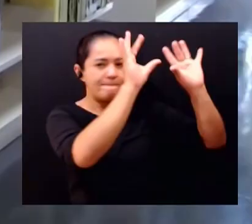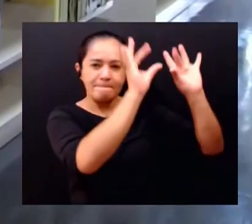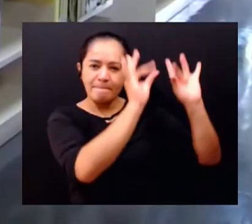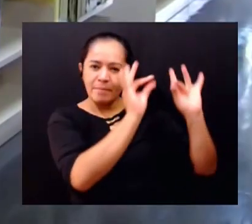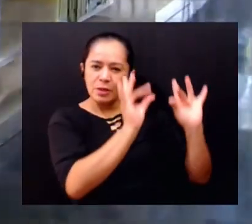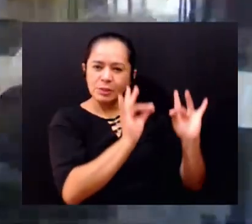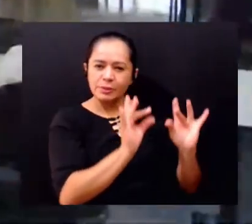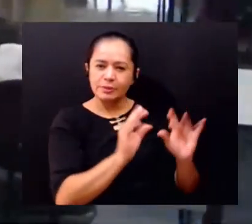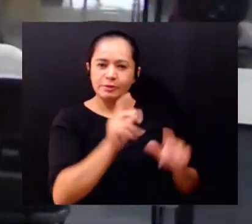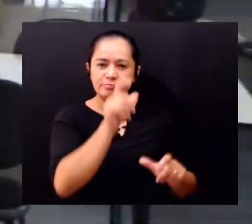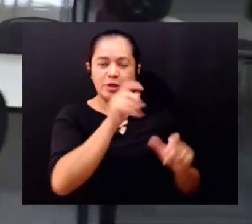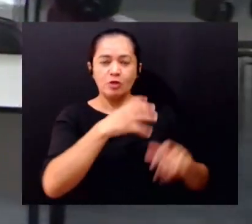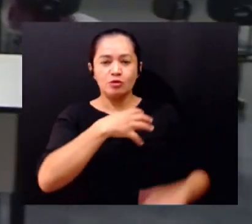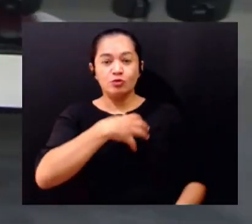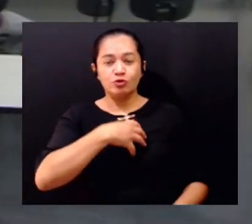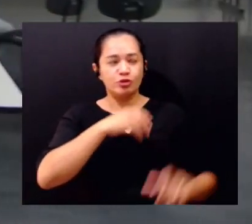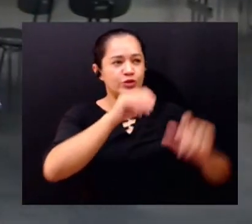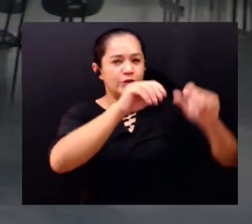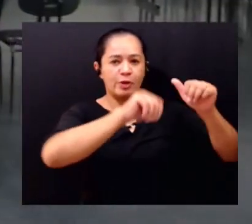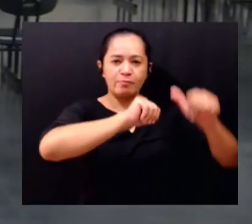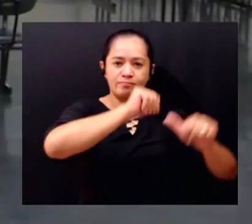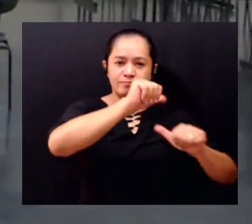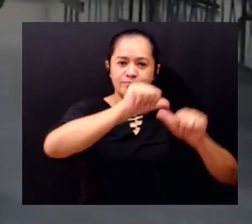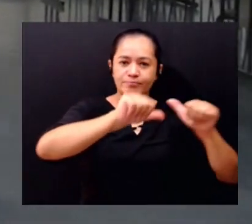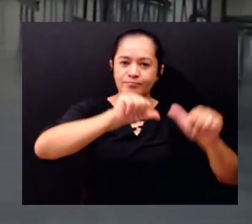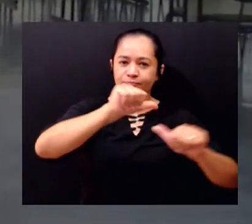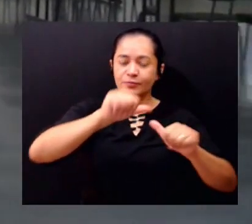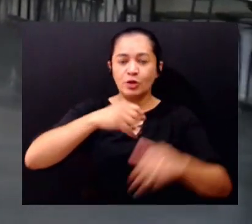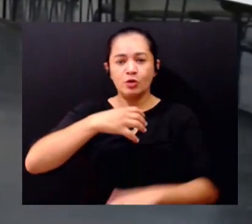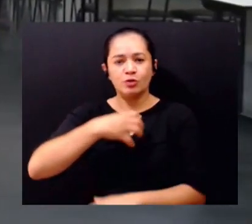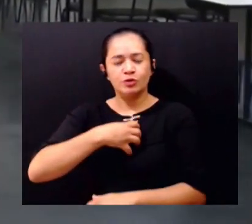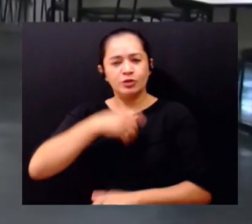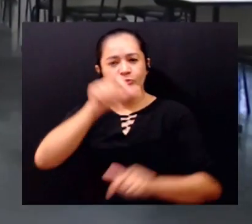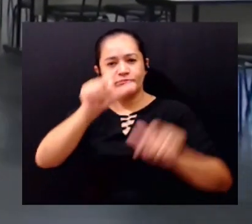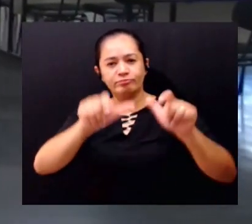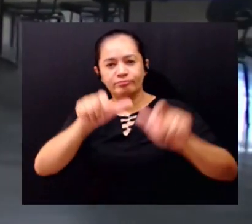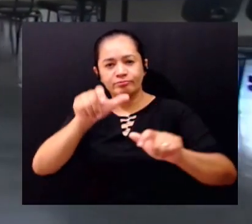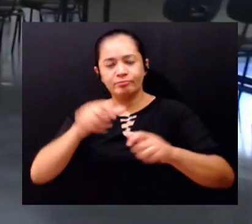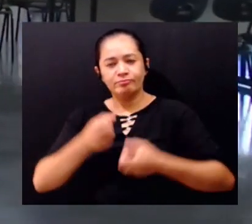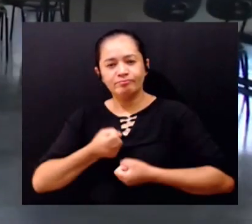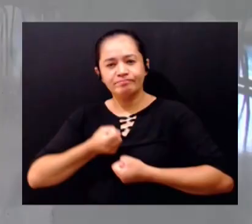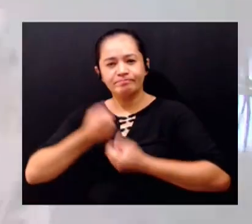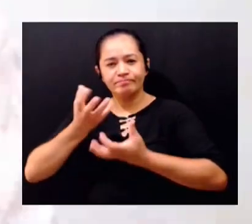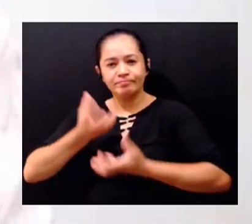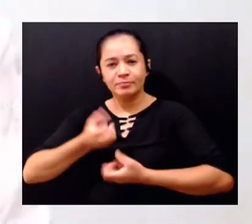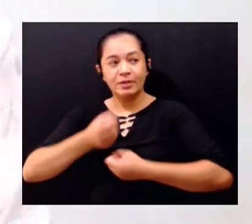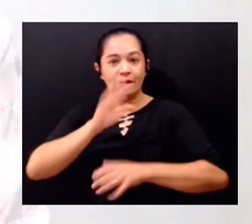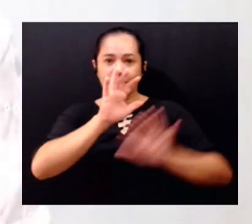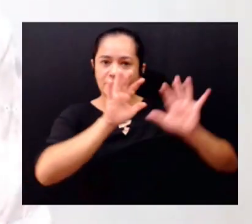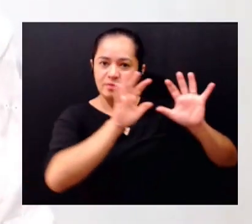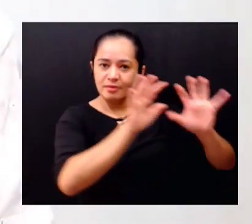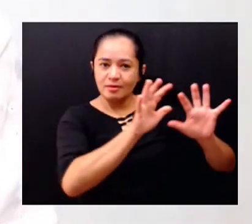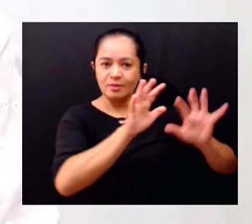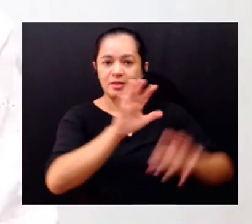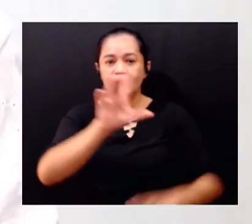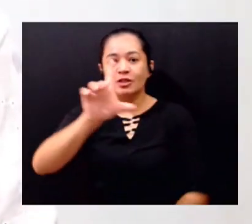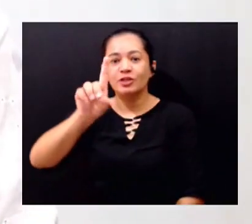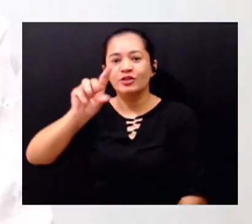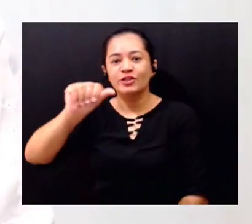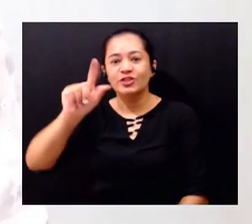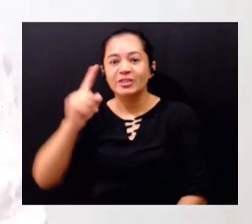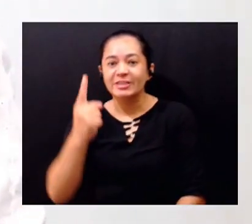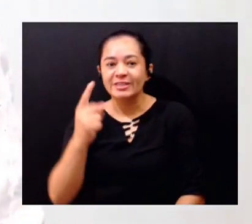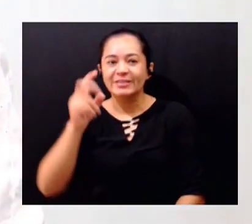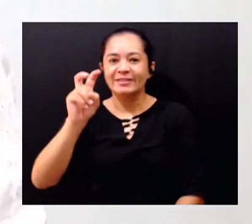foi mudando, a maneira desses personagens se expressarem também, está aqui. E no dia 15 ele vai estar na feira. É uma oportunidade